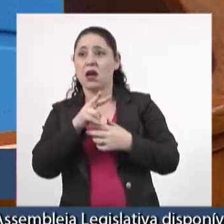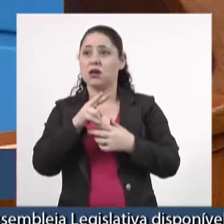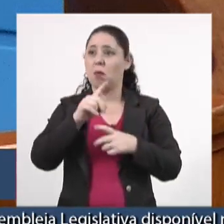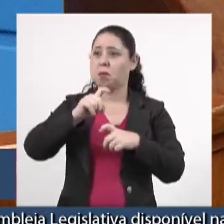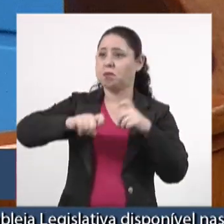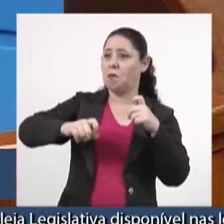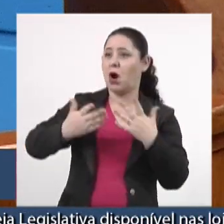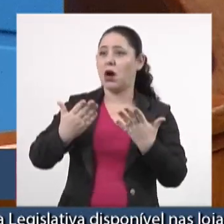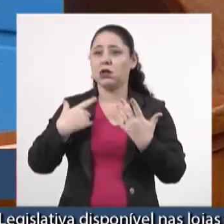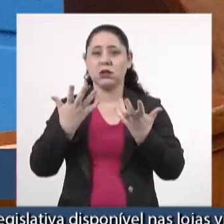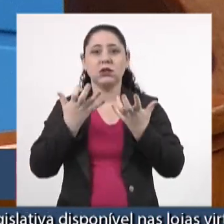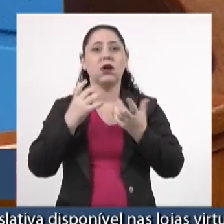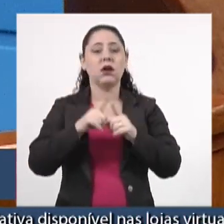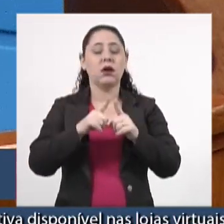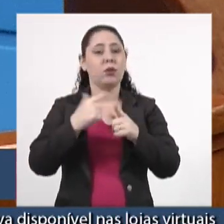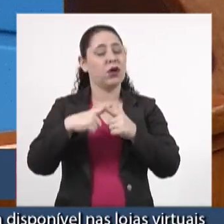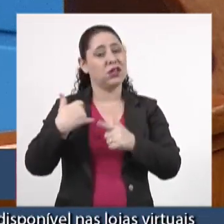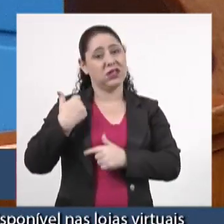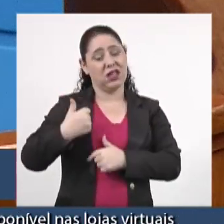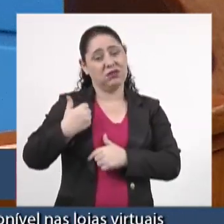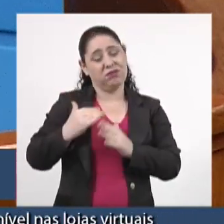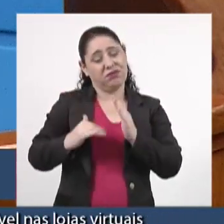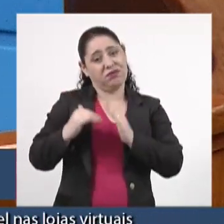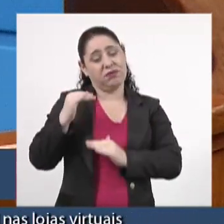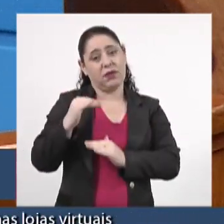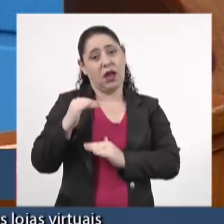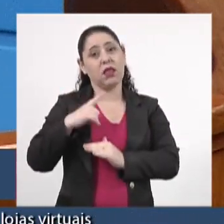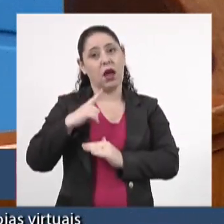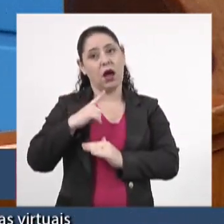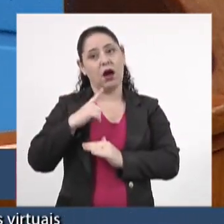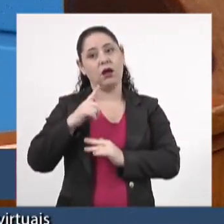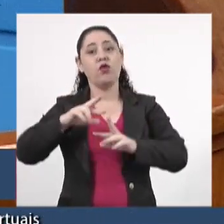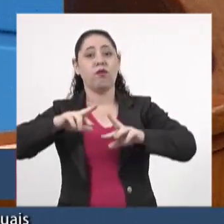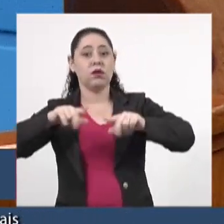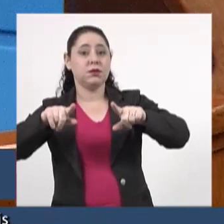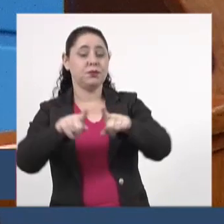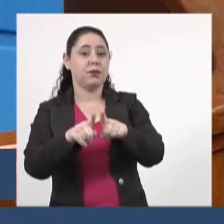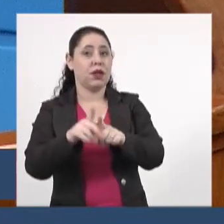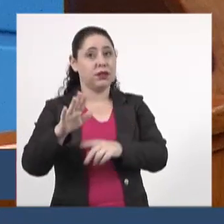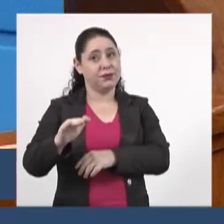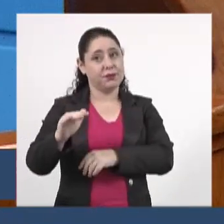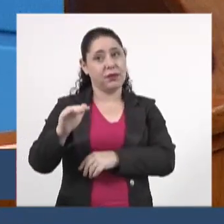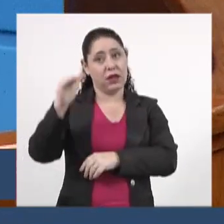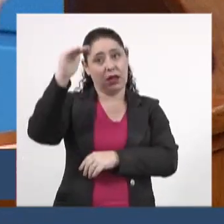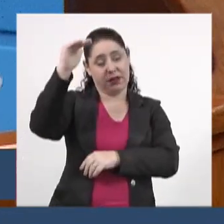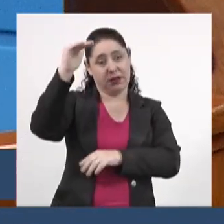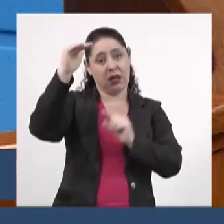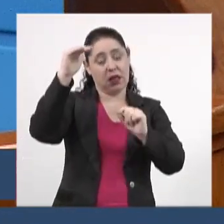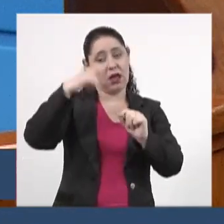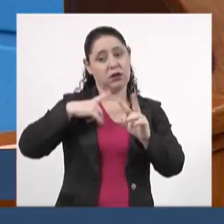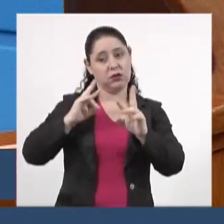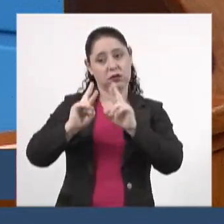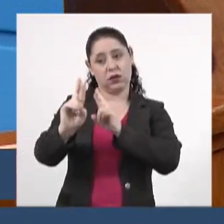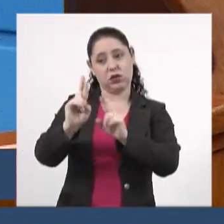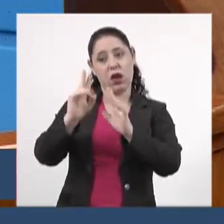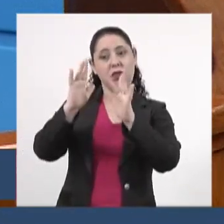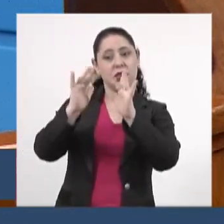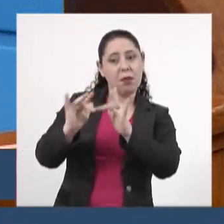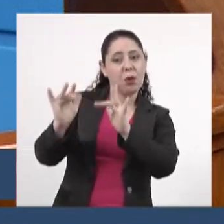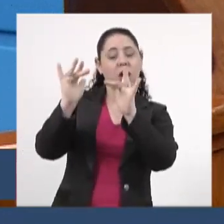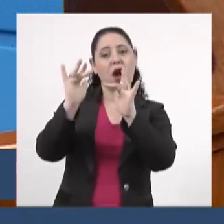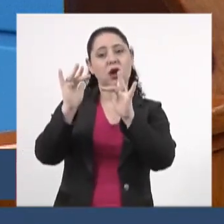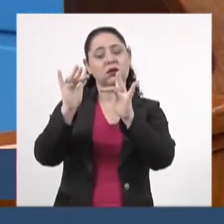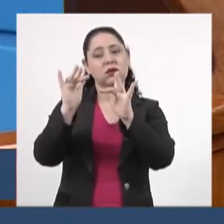E também tem os casos que acontecem ao contrário, que a pessoa vai se tornando um adulto e aí ela começa a ter uma dificuldade em relacionamentos mesmo. Né? Tem